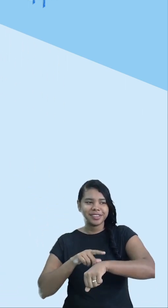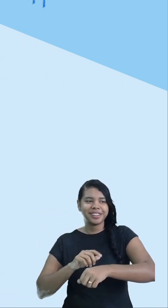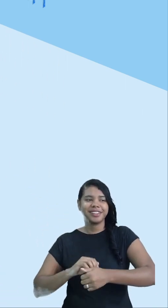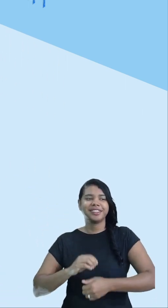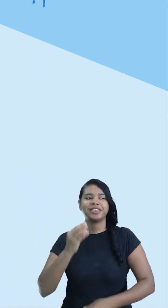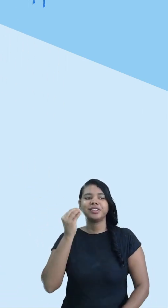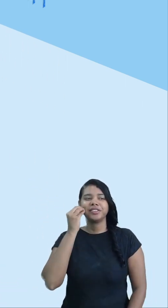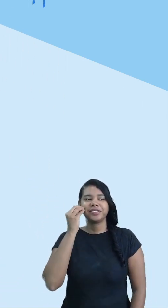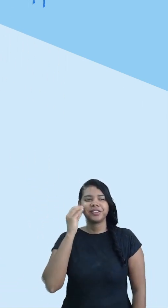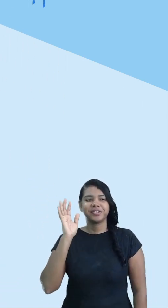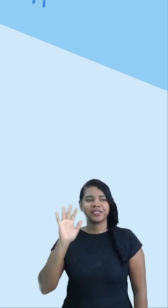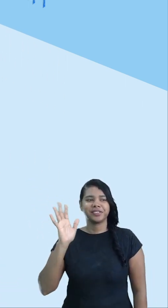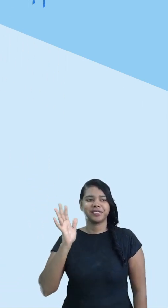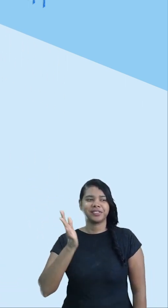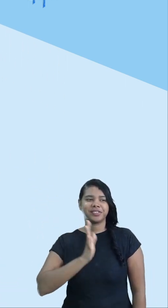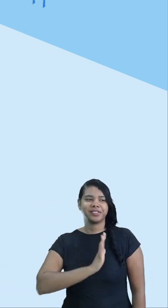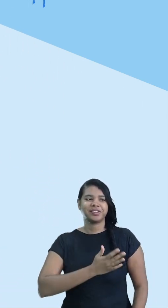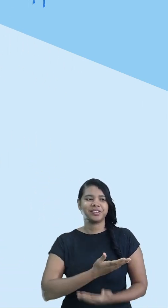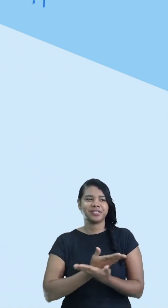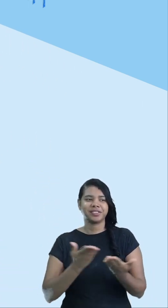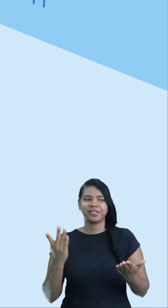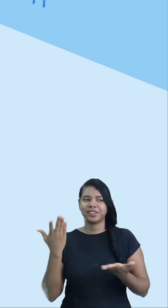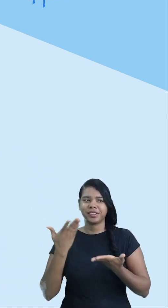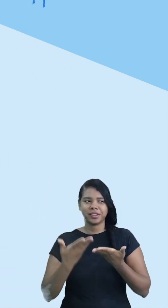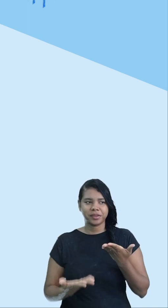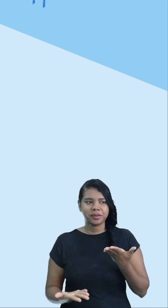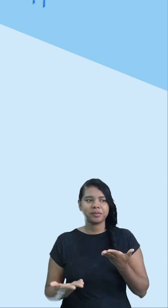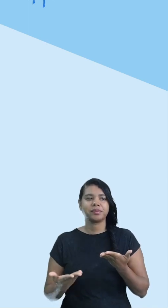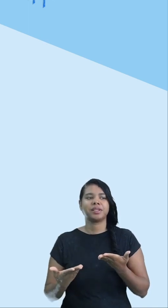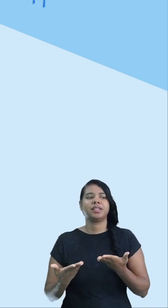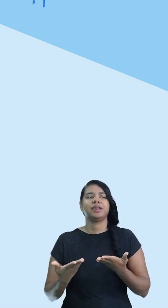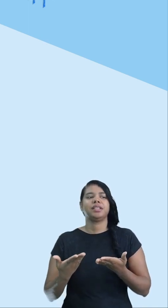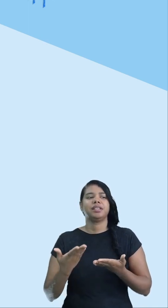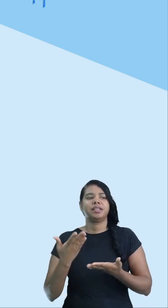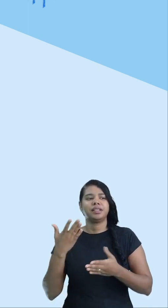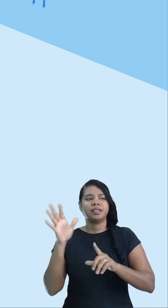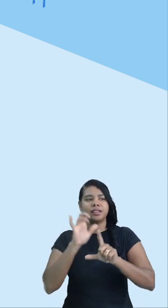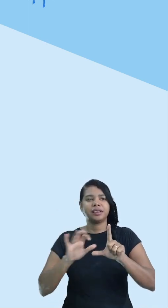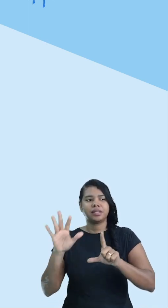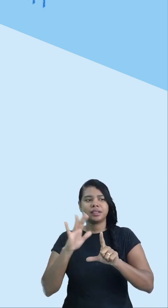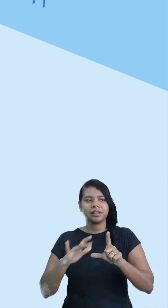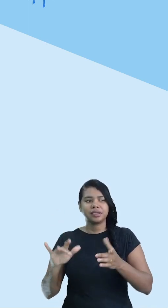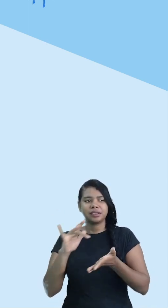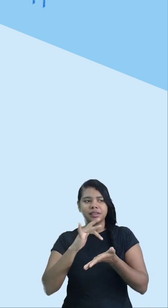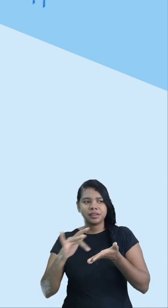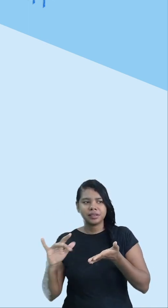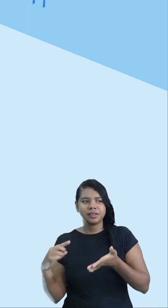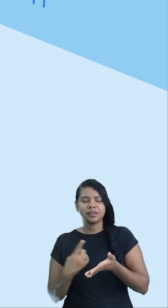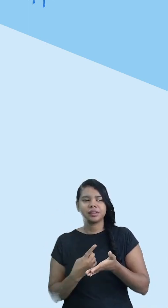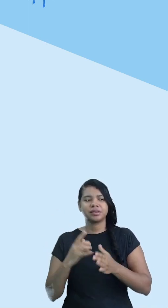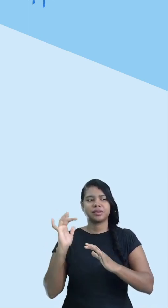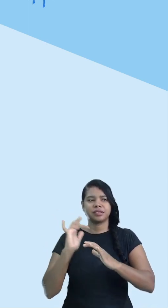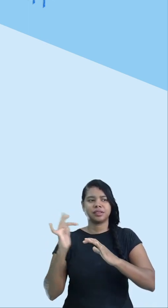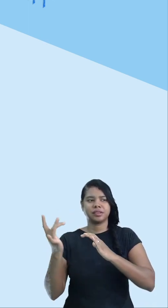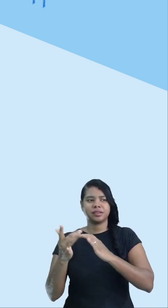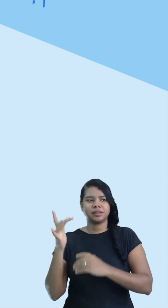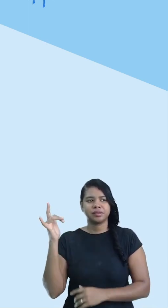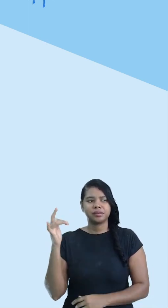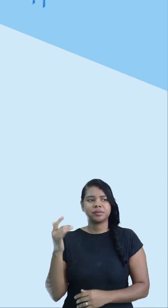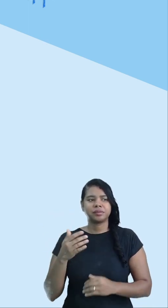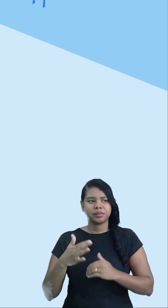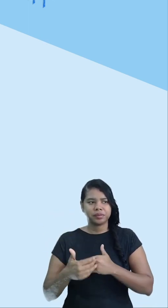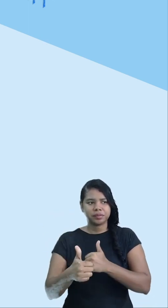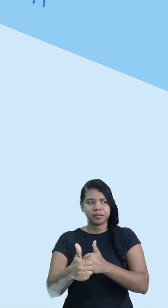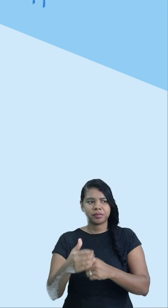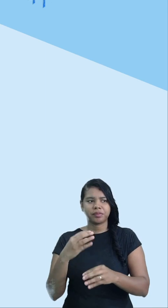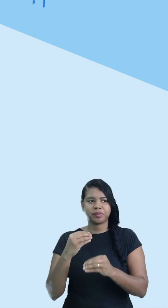cheiro no coração de vocês. Não percam os fóruns, o podcast, o e-book e as nossas redes sociais também, viu? E segue aqui o